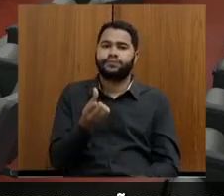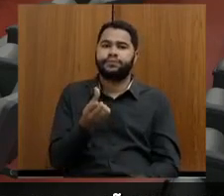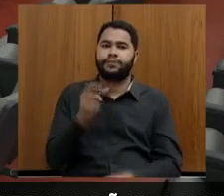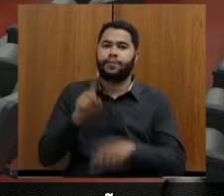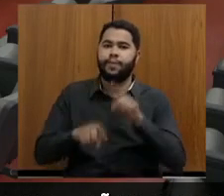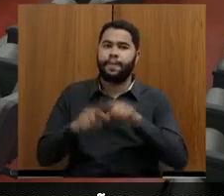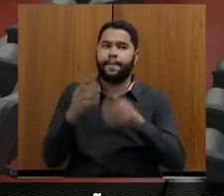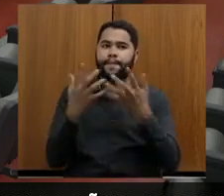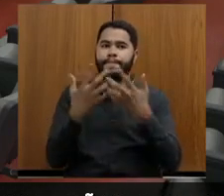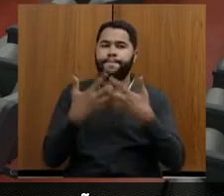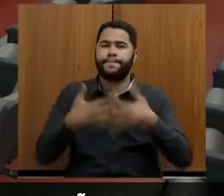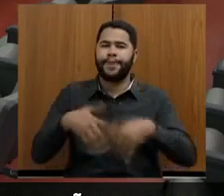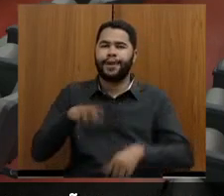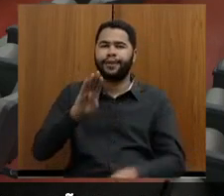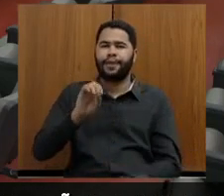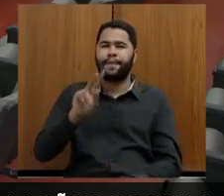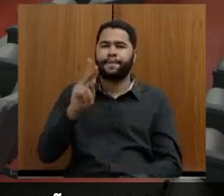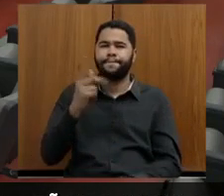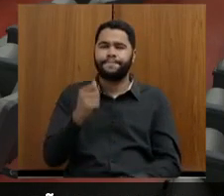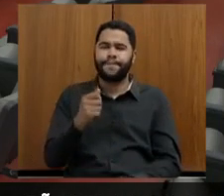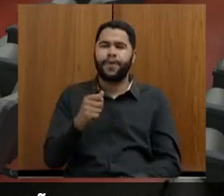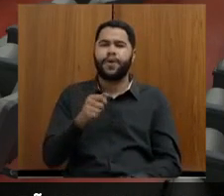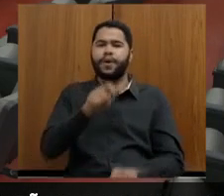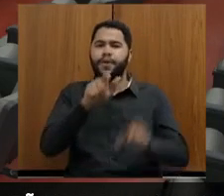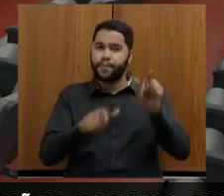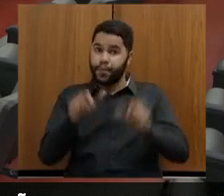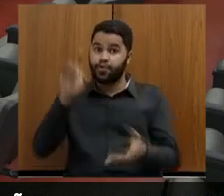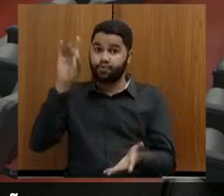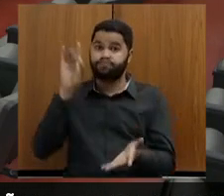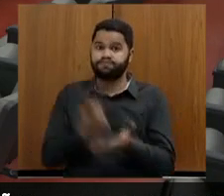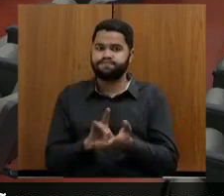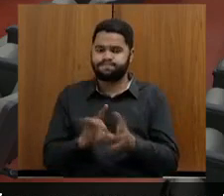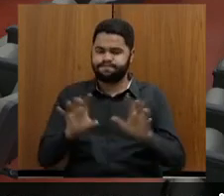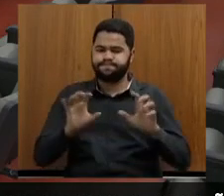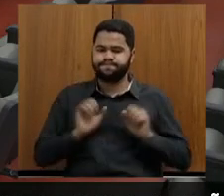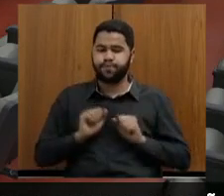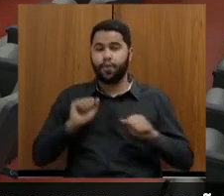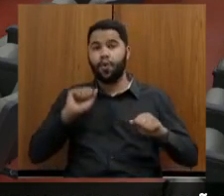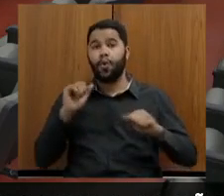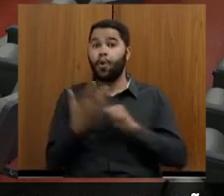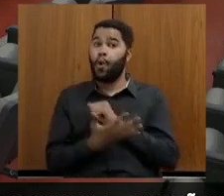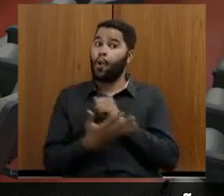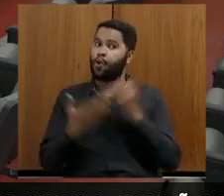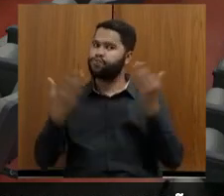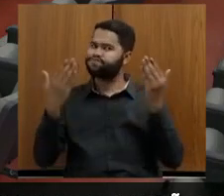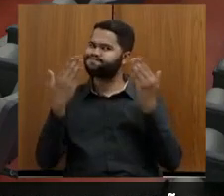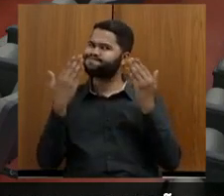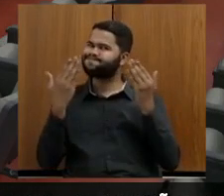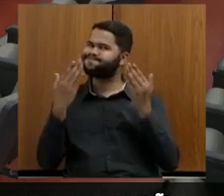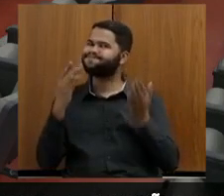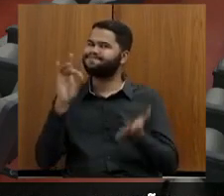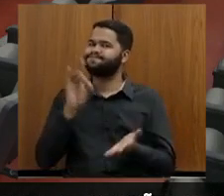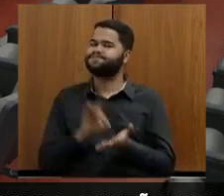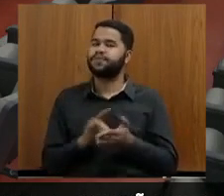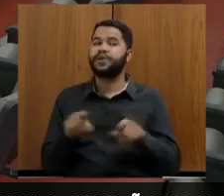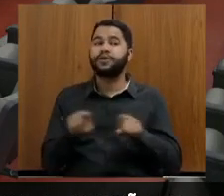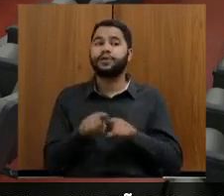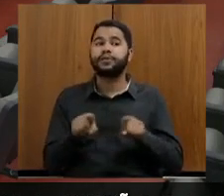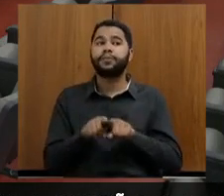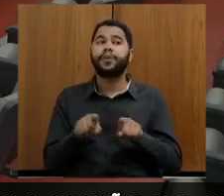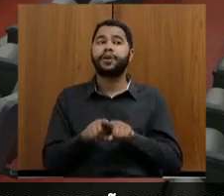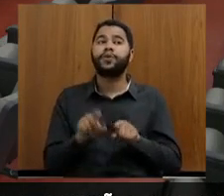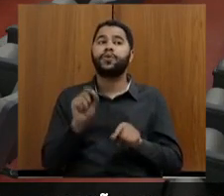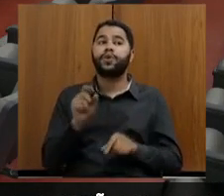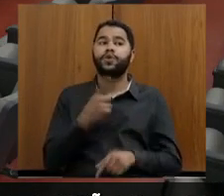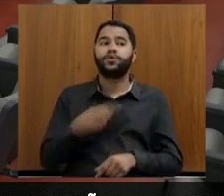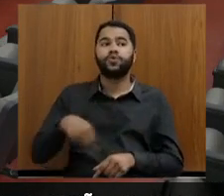máquinas do tipo bolha para atendimento a pacientes confirmados ou com fundadas suspeitas de convite fazendo com